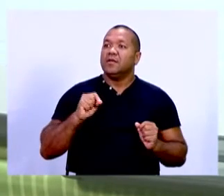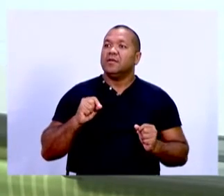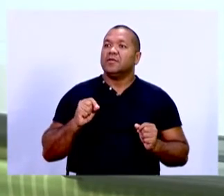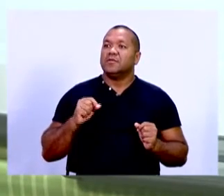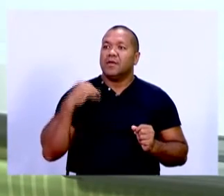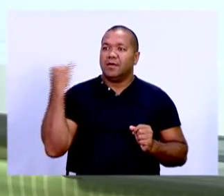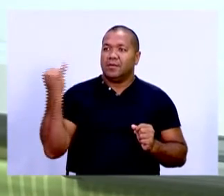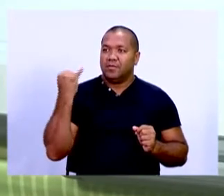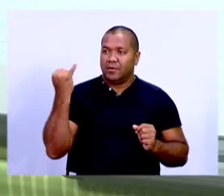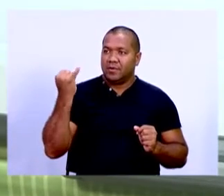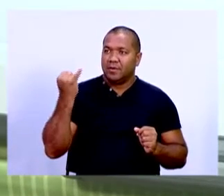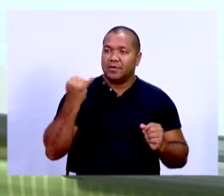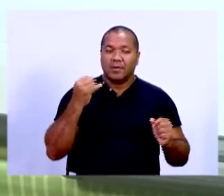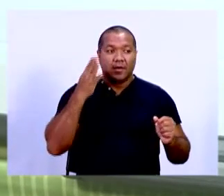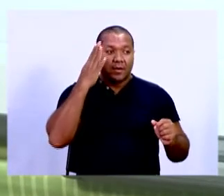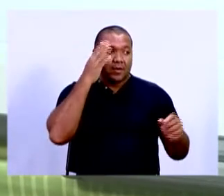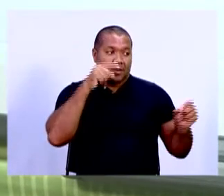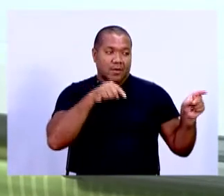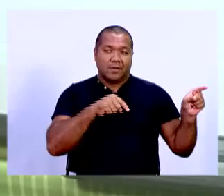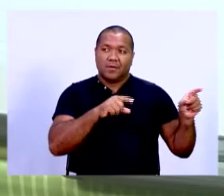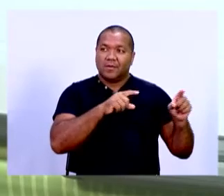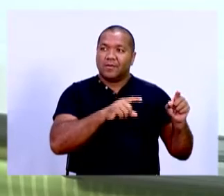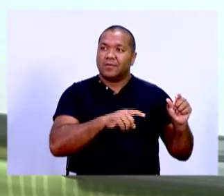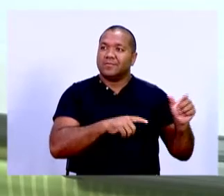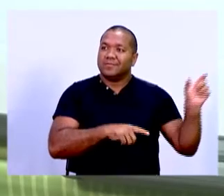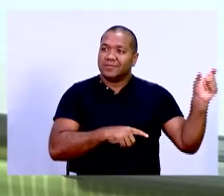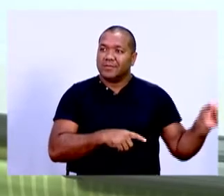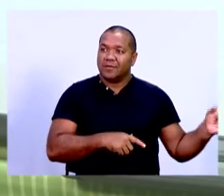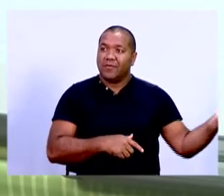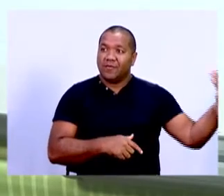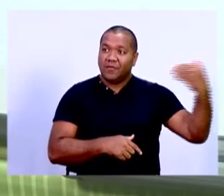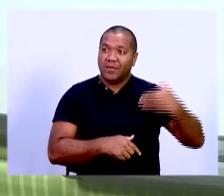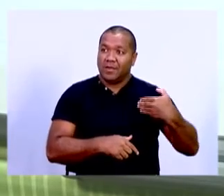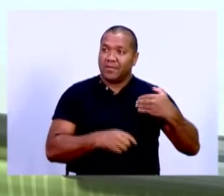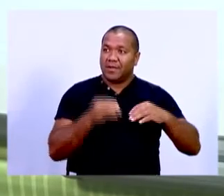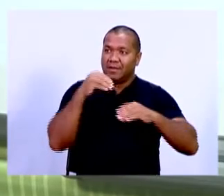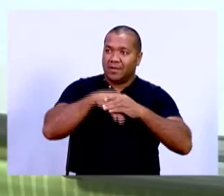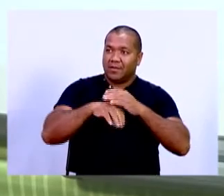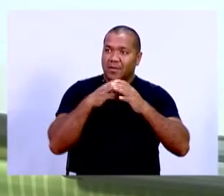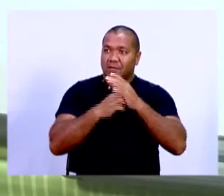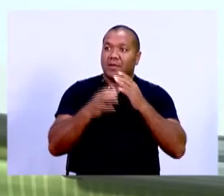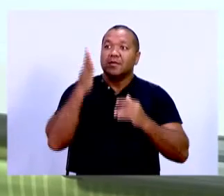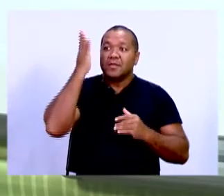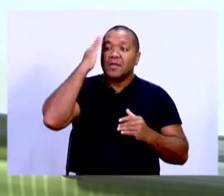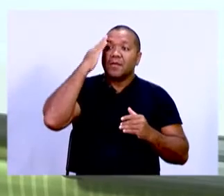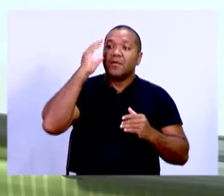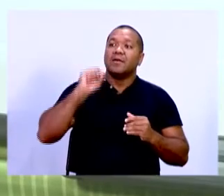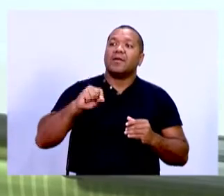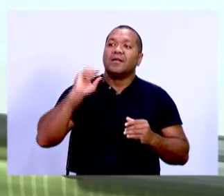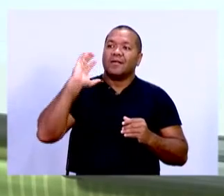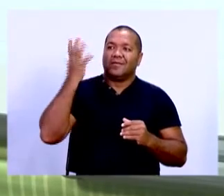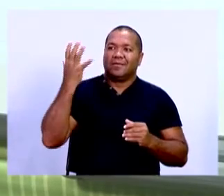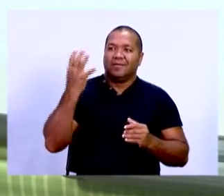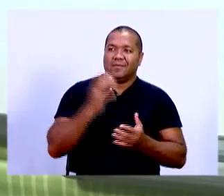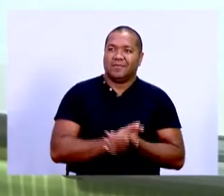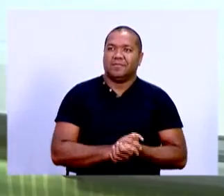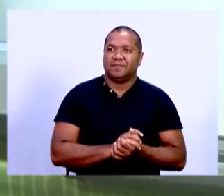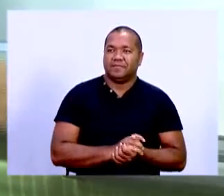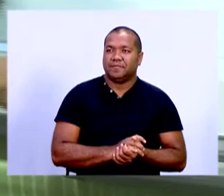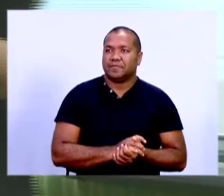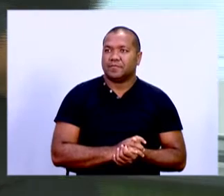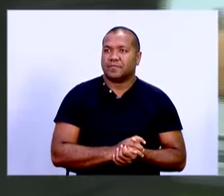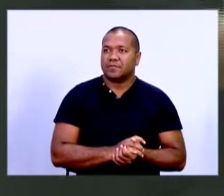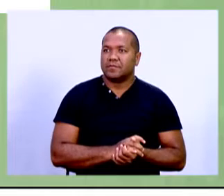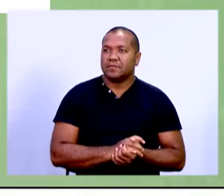muito importante você trazer o cliente mesmo para dentro da empresa, saber o que está acontecendo. Então, vamos ao nosso próximo diagrama.